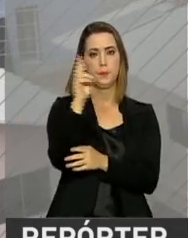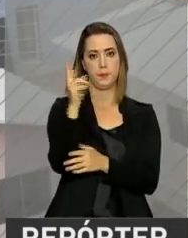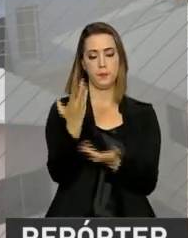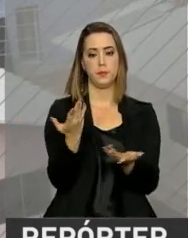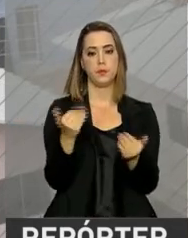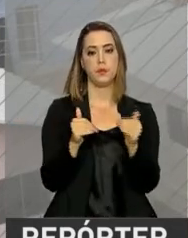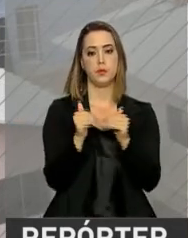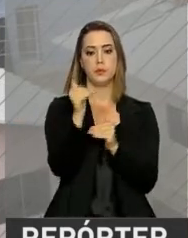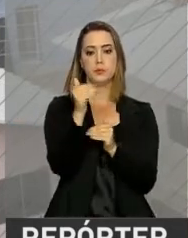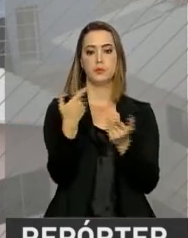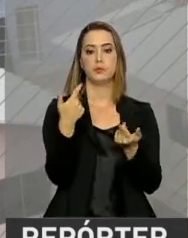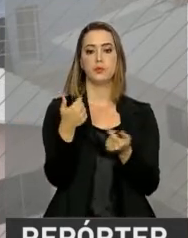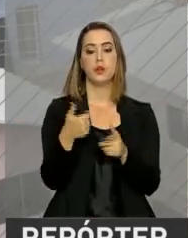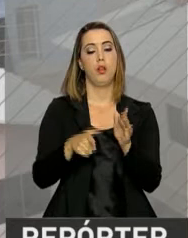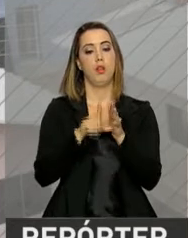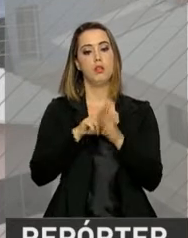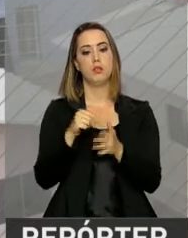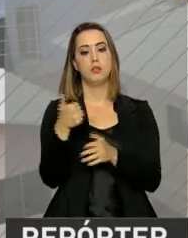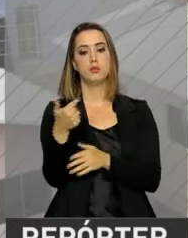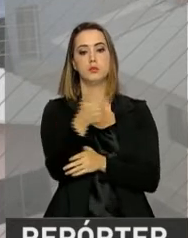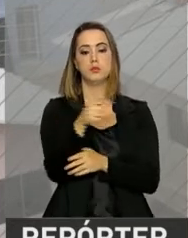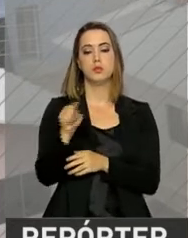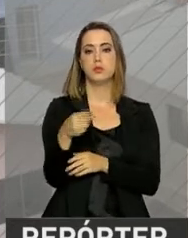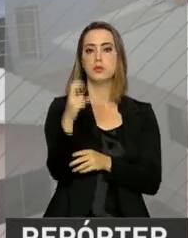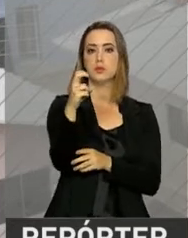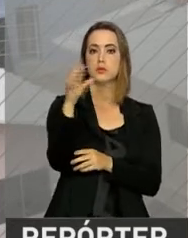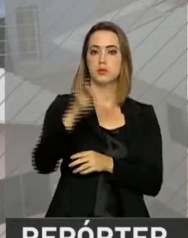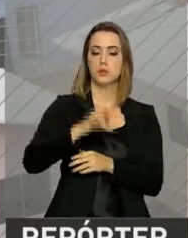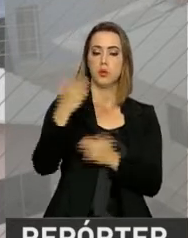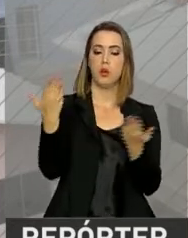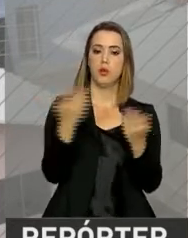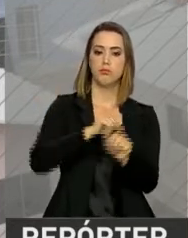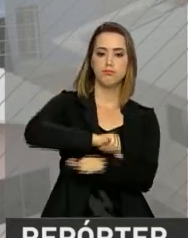taxas foram de 12,5% para